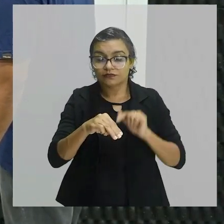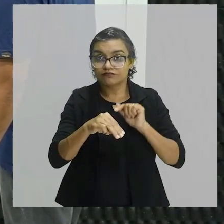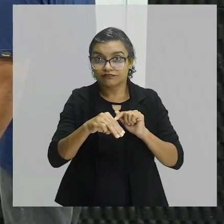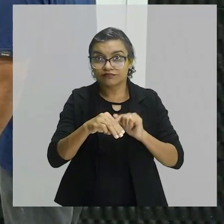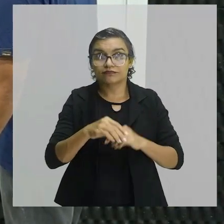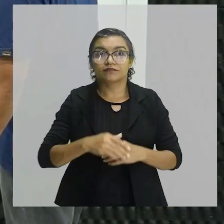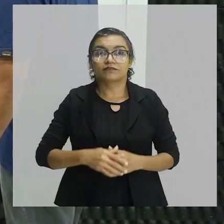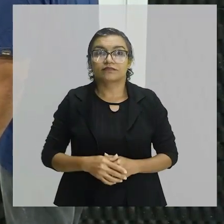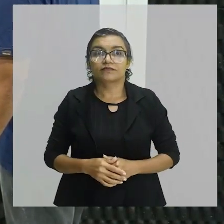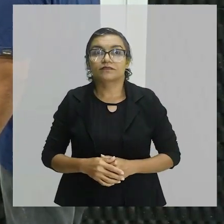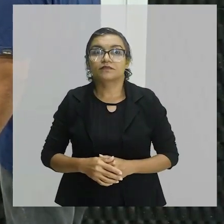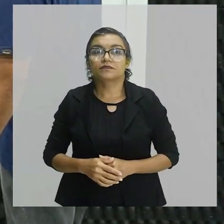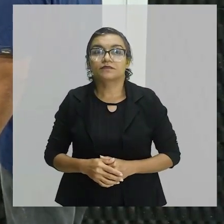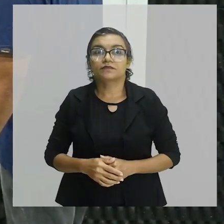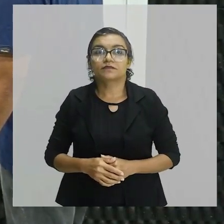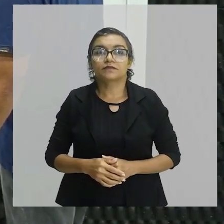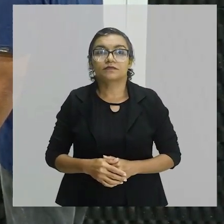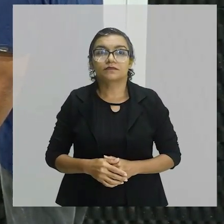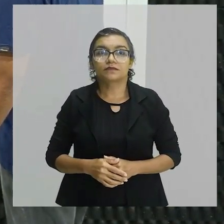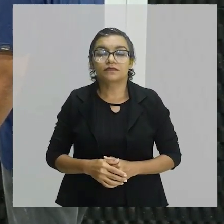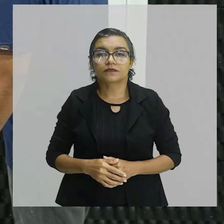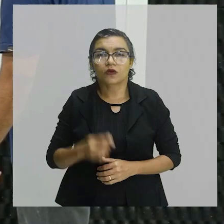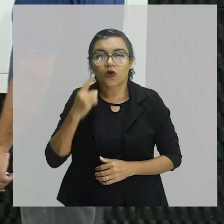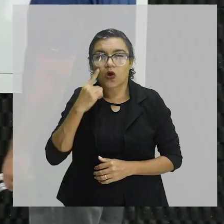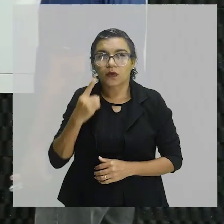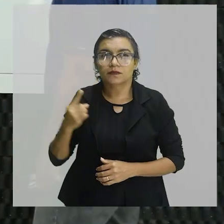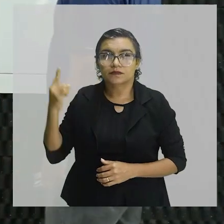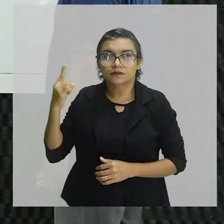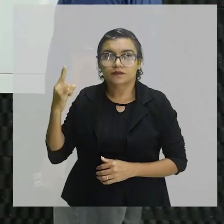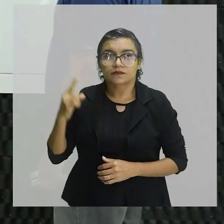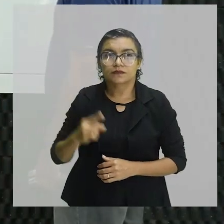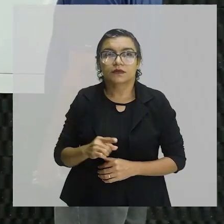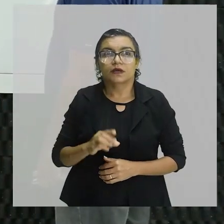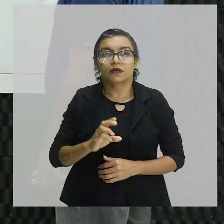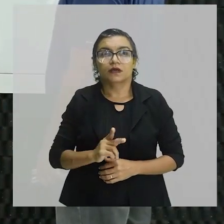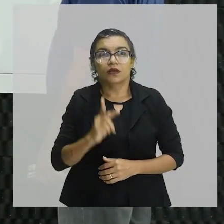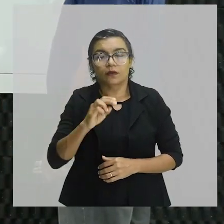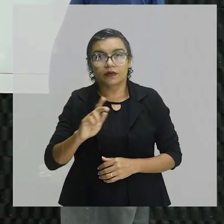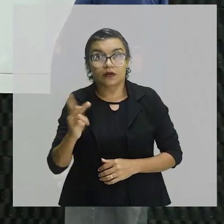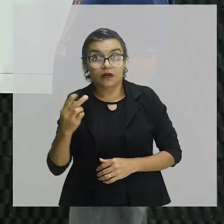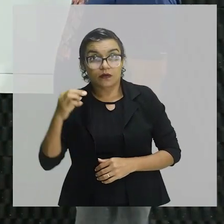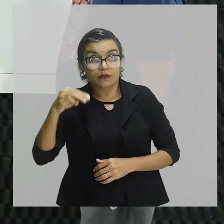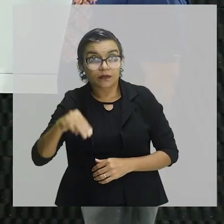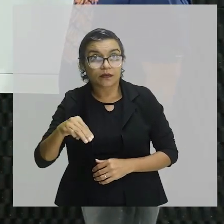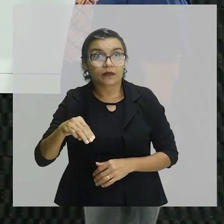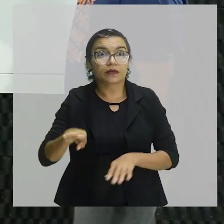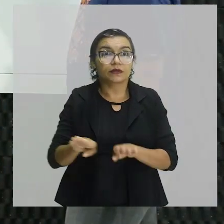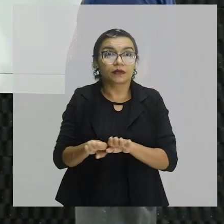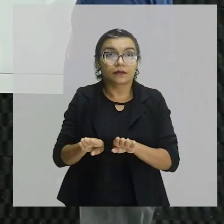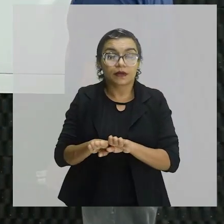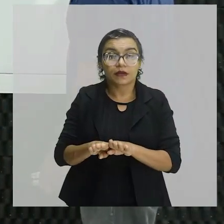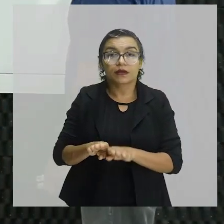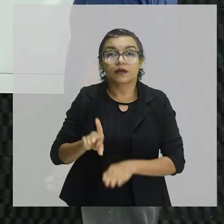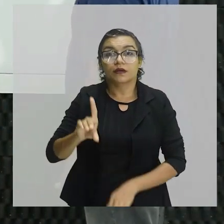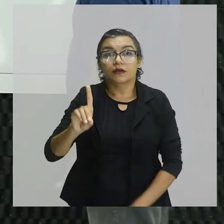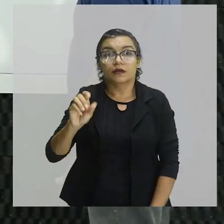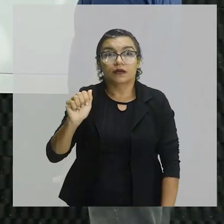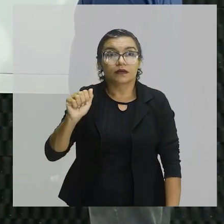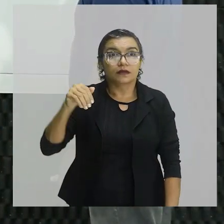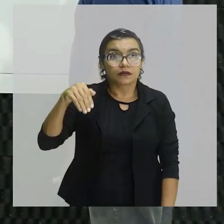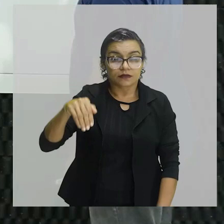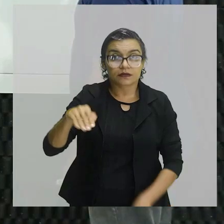né? Hectômetro, decâmetro, aí vem um metro, que é a nossa unidade fundamental aqui, não é?